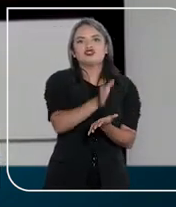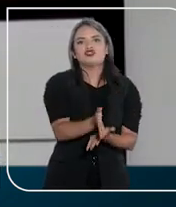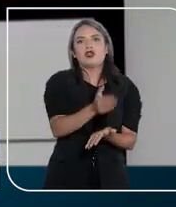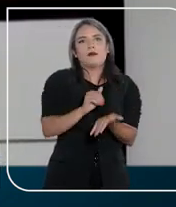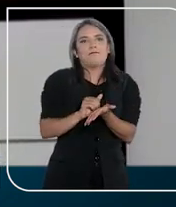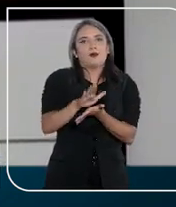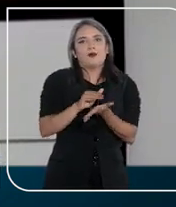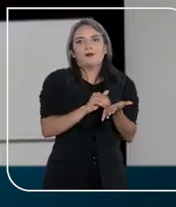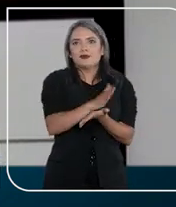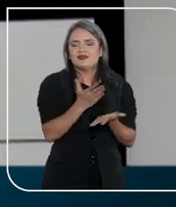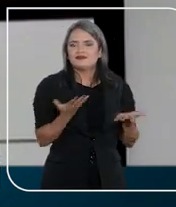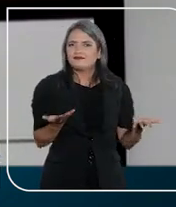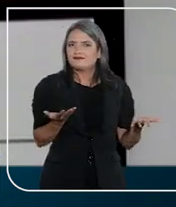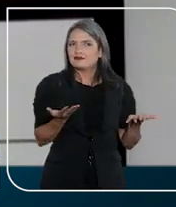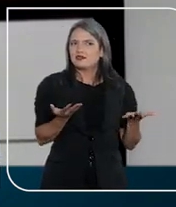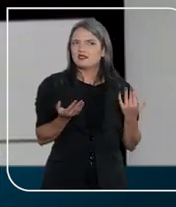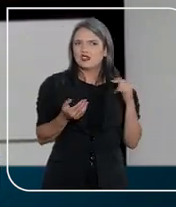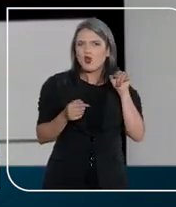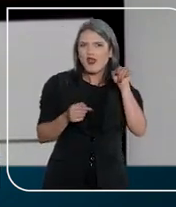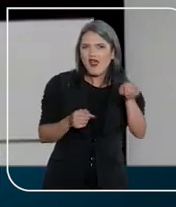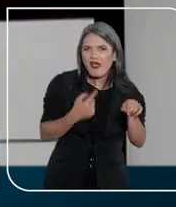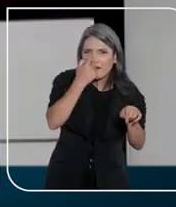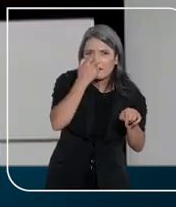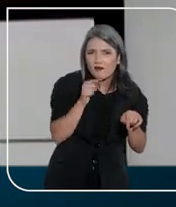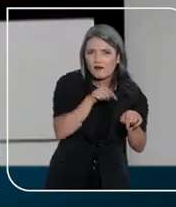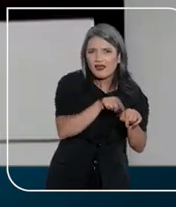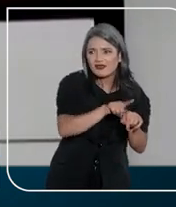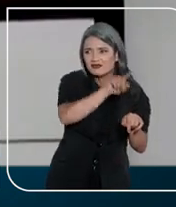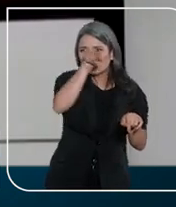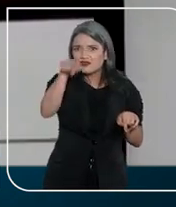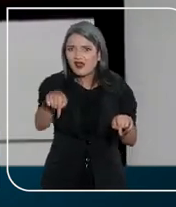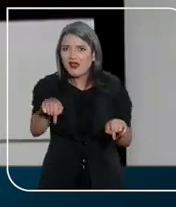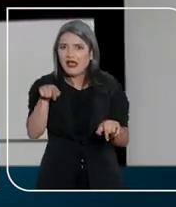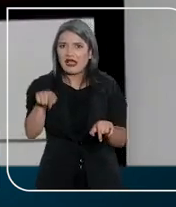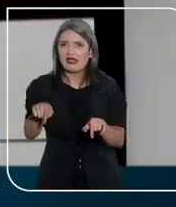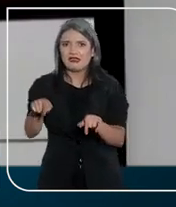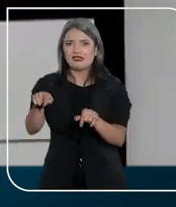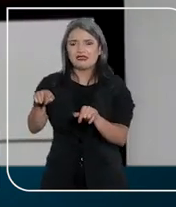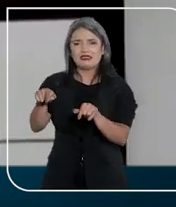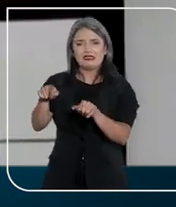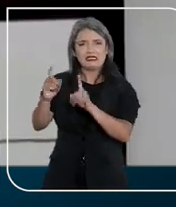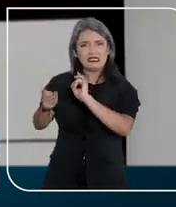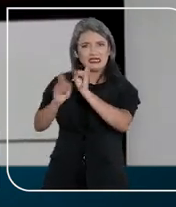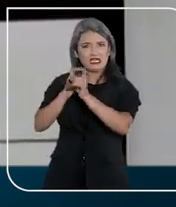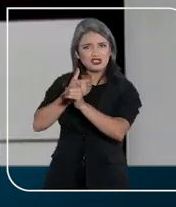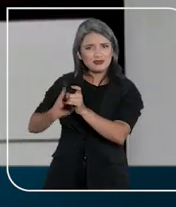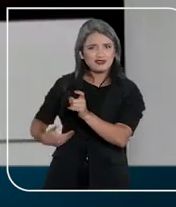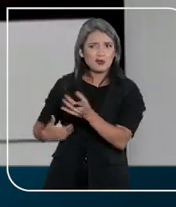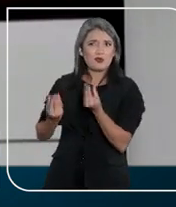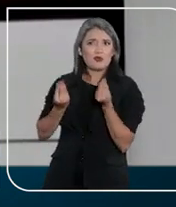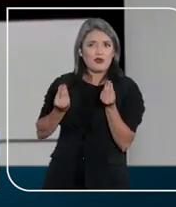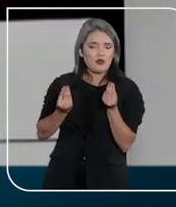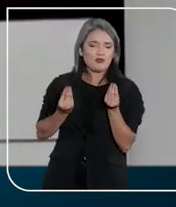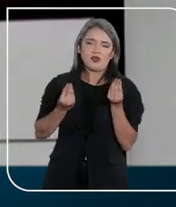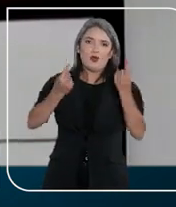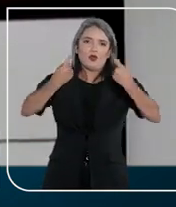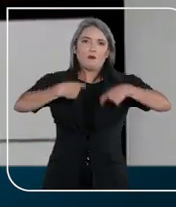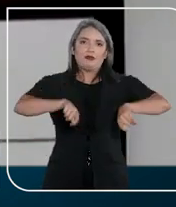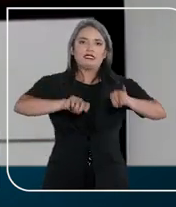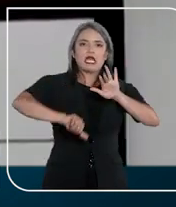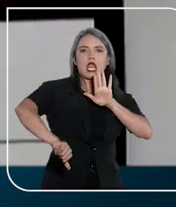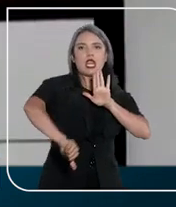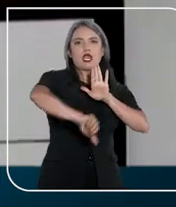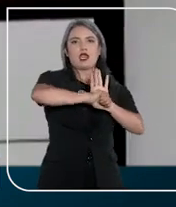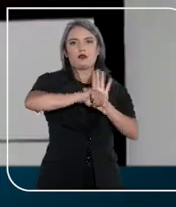4 vezes. Então, veja, eu nem preciso de condenação criminal. Essa é a jurisprudência do Superior Tribunal